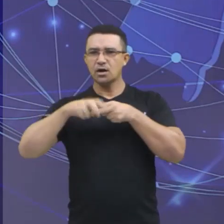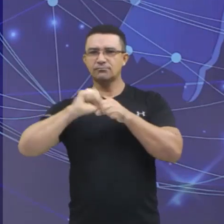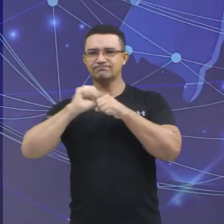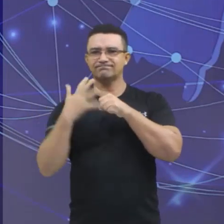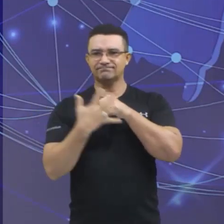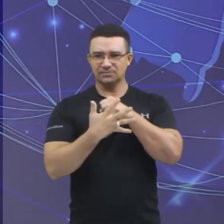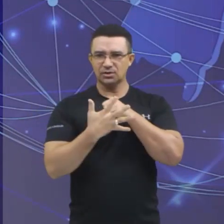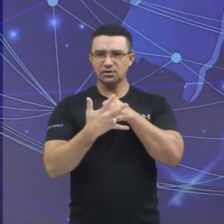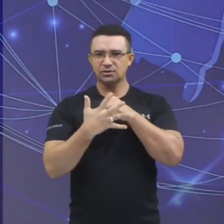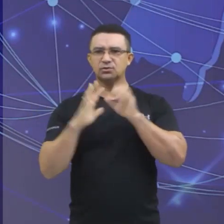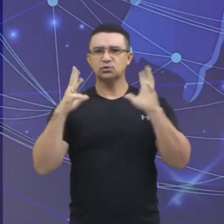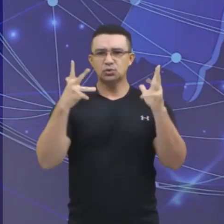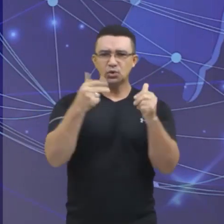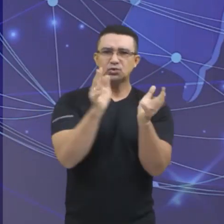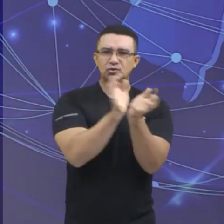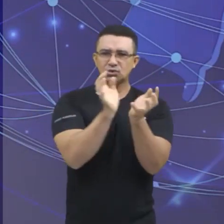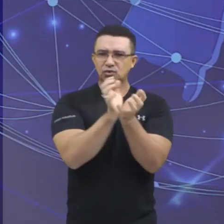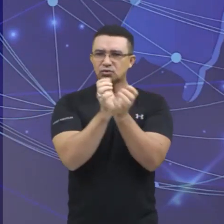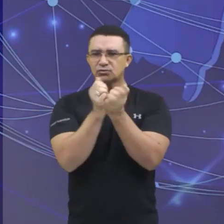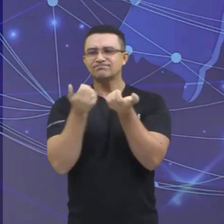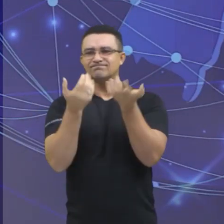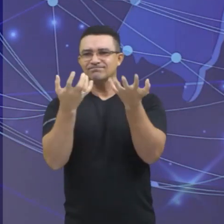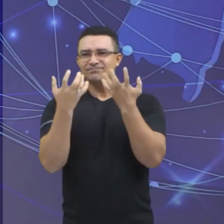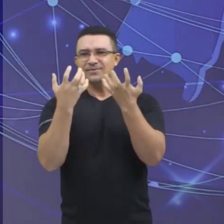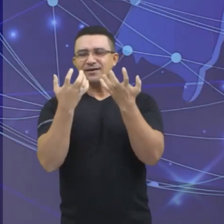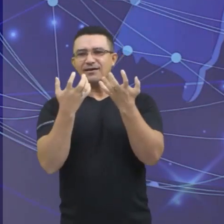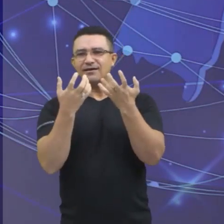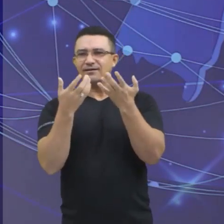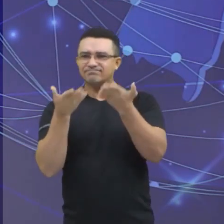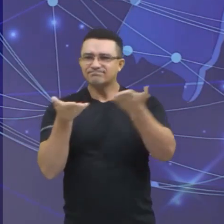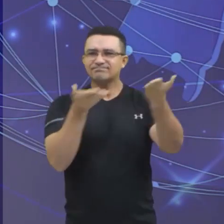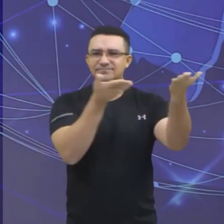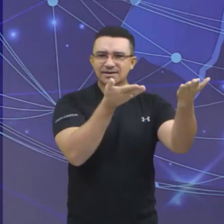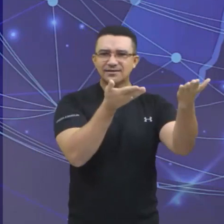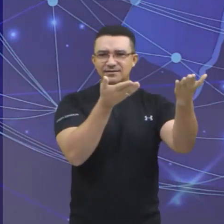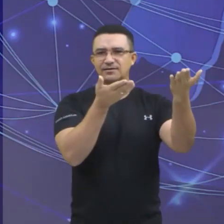das equipes está sendo dedicado a ela hoje.